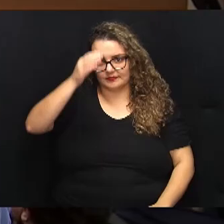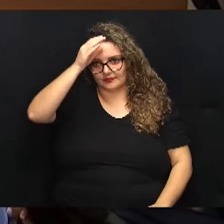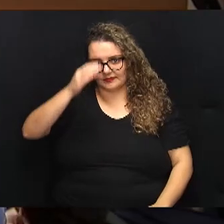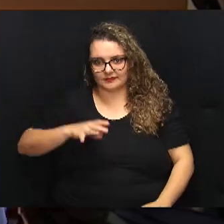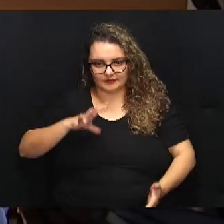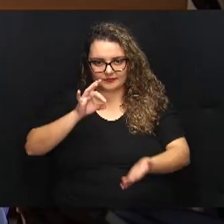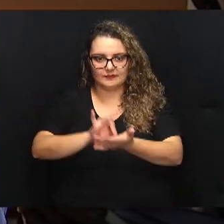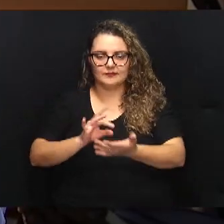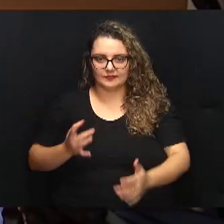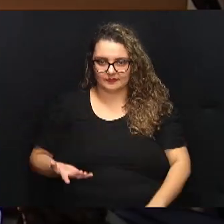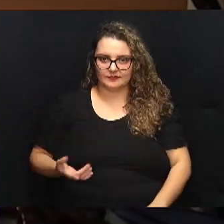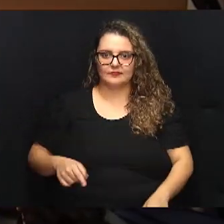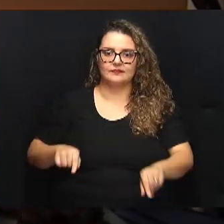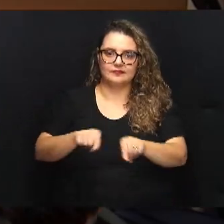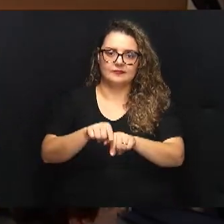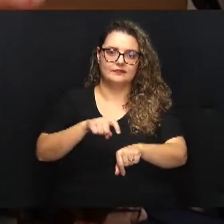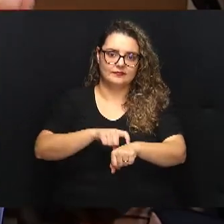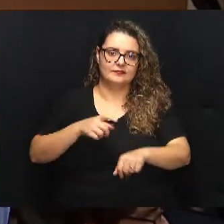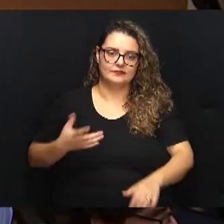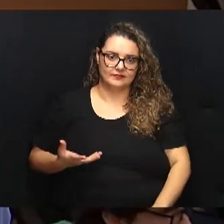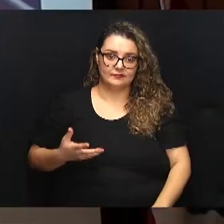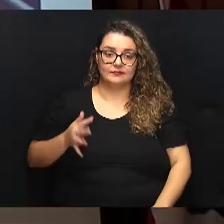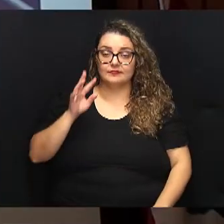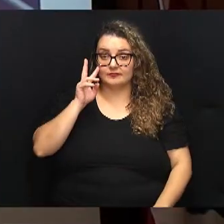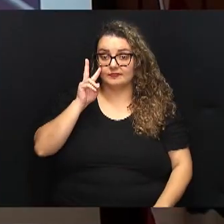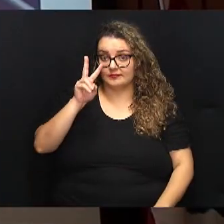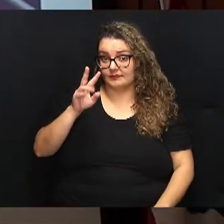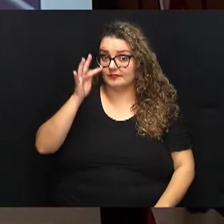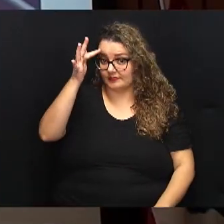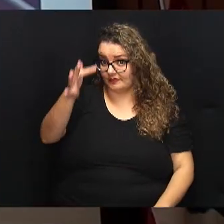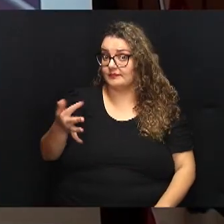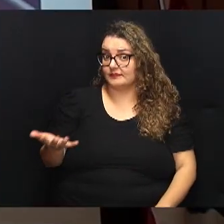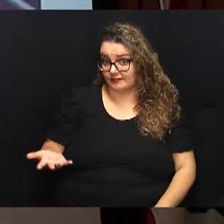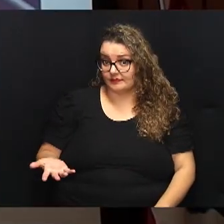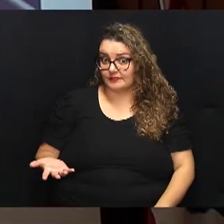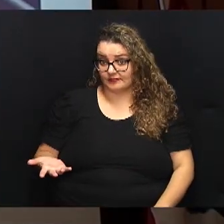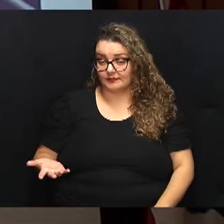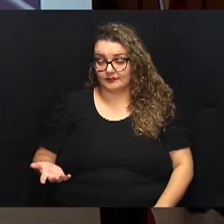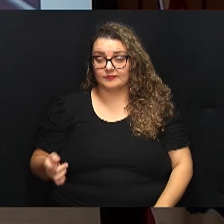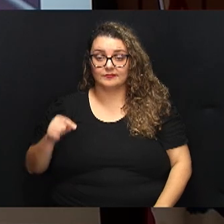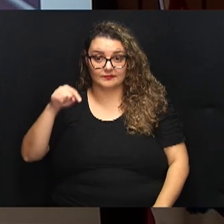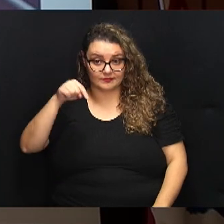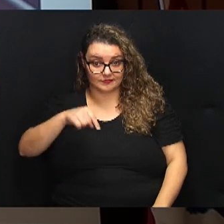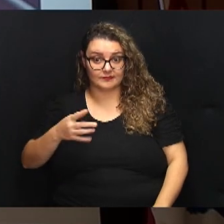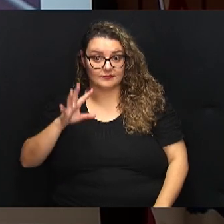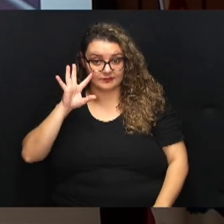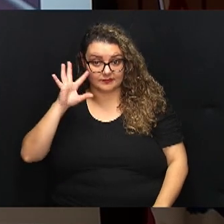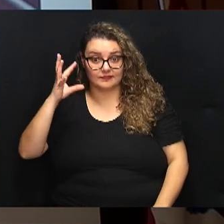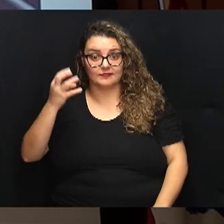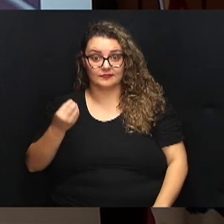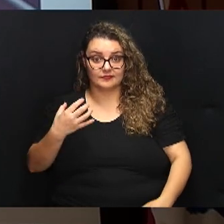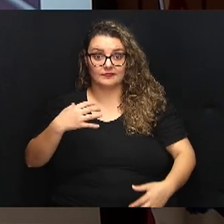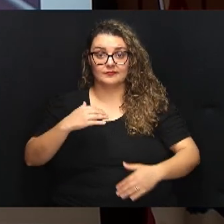cidade, e também um momento de olhar para o futuro, né? Ou seja, que esse conhecimento, essa